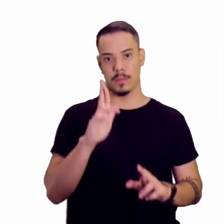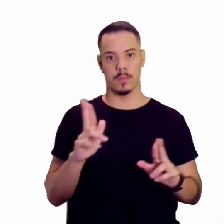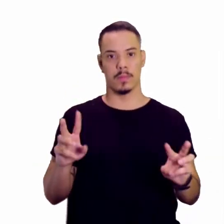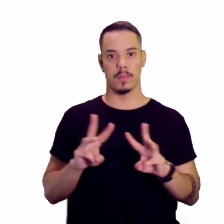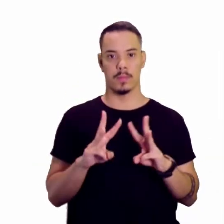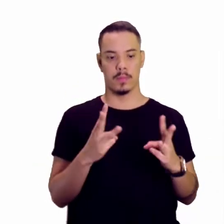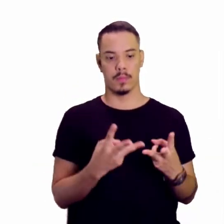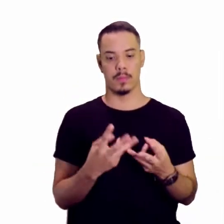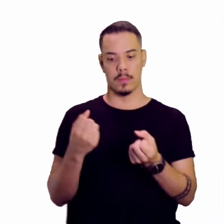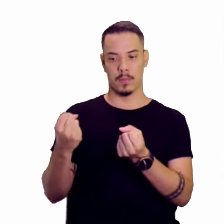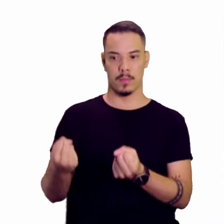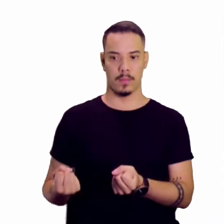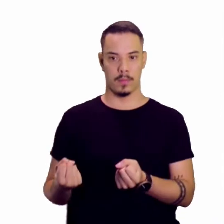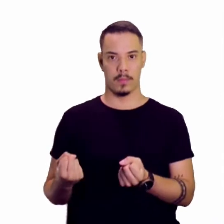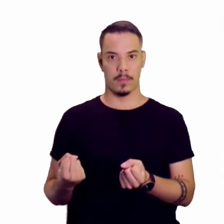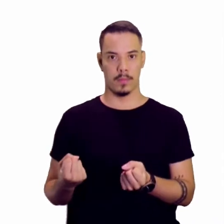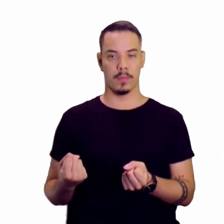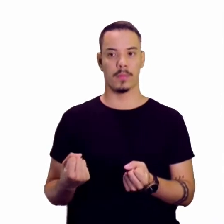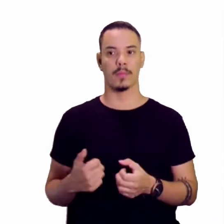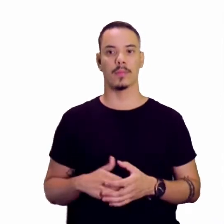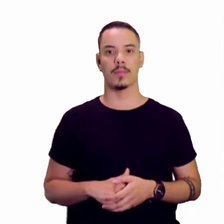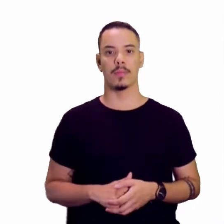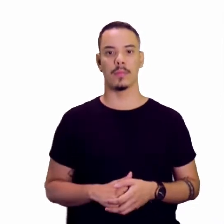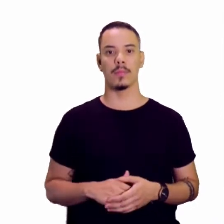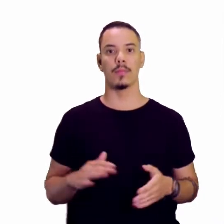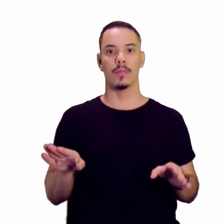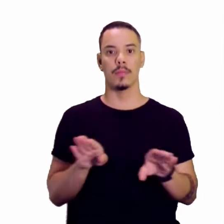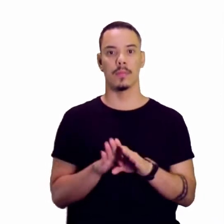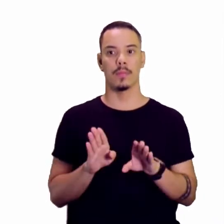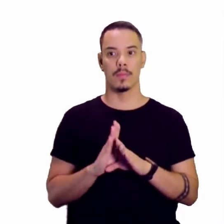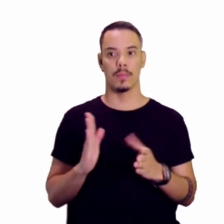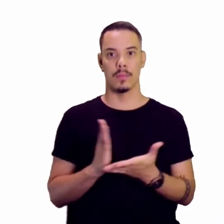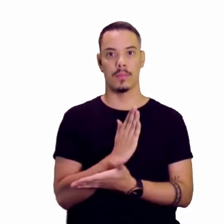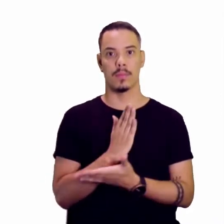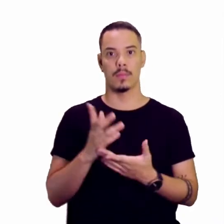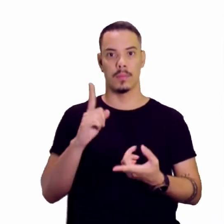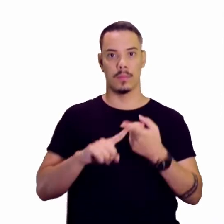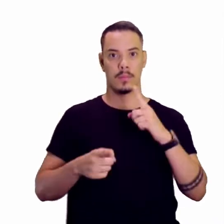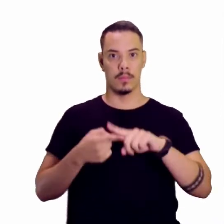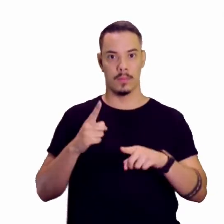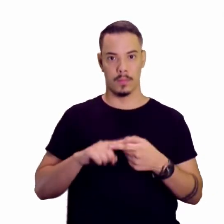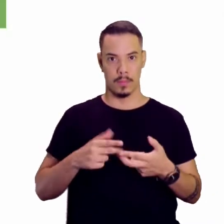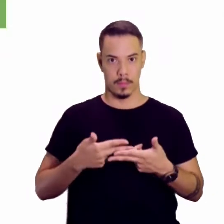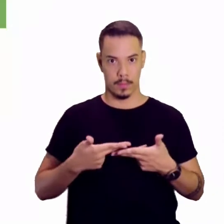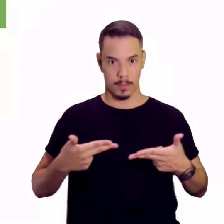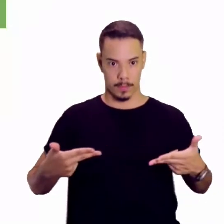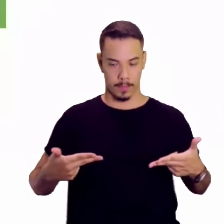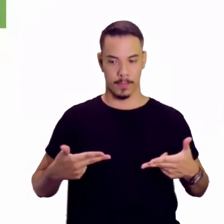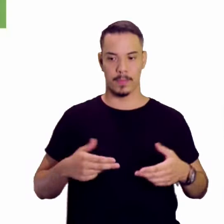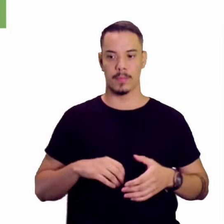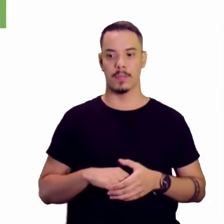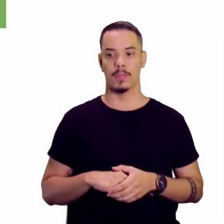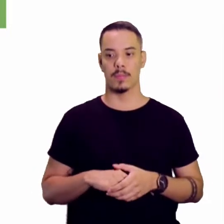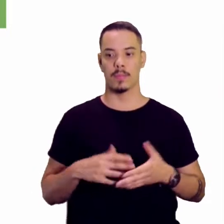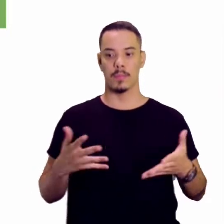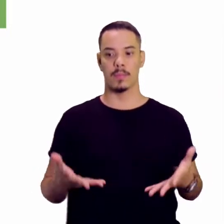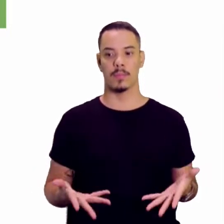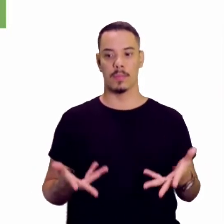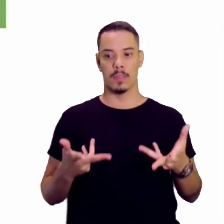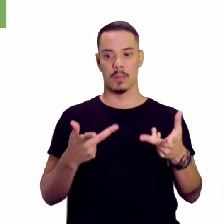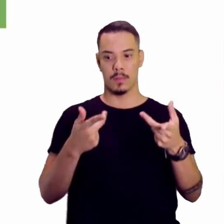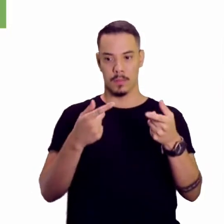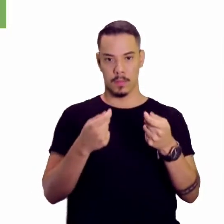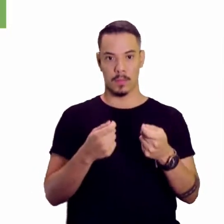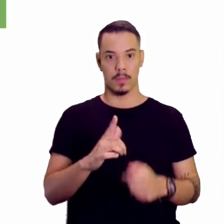e peso. Corretíssimo. E vamos aí aliar algumas coisinhas faladas no cotidiano, né, Décio? Vamos lá. E como habilidade, jovens,